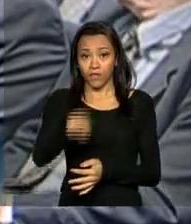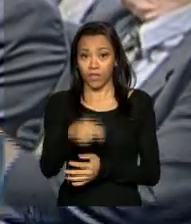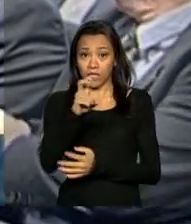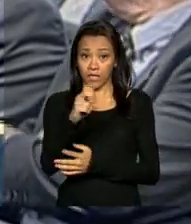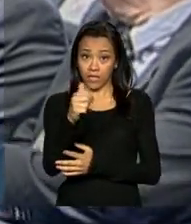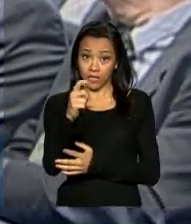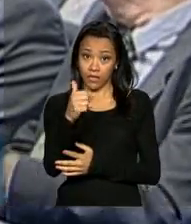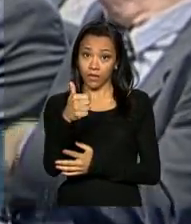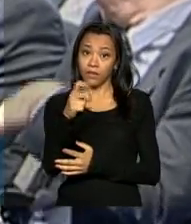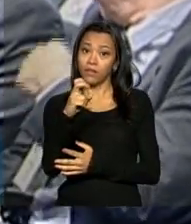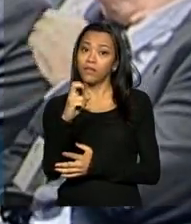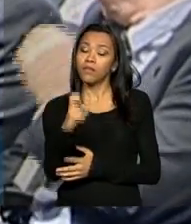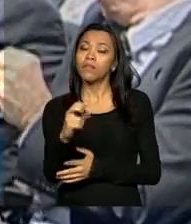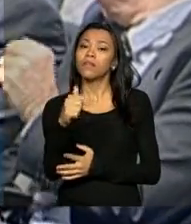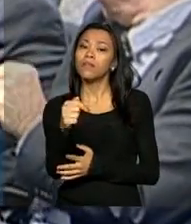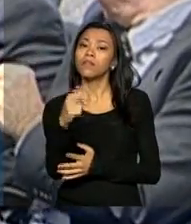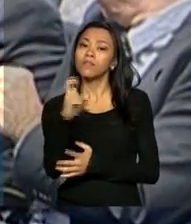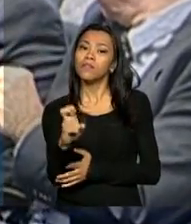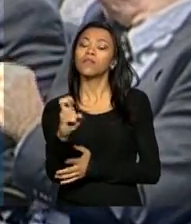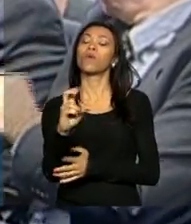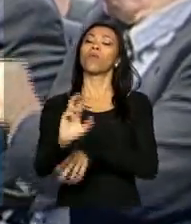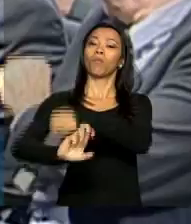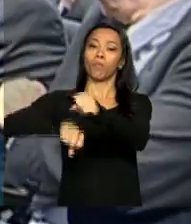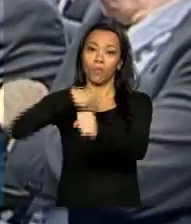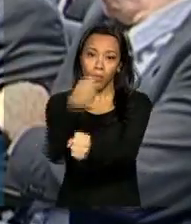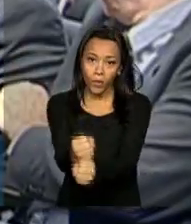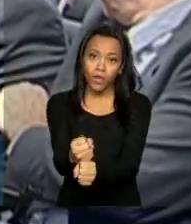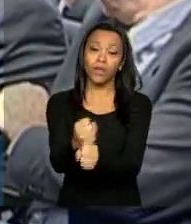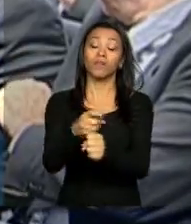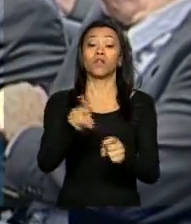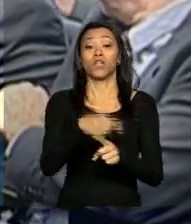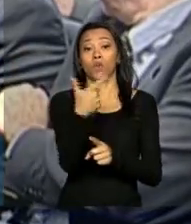7,75% ao ano. E para os grandes agricultores, de até